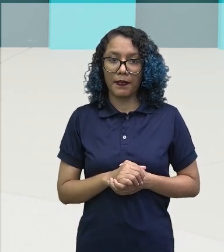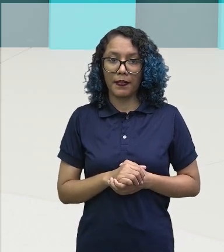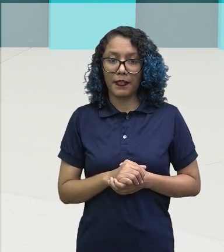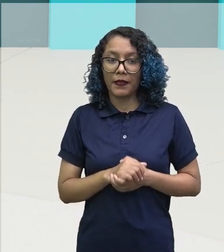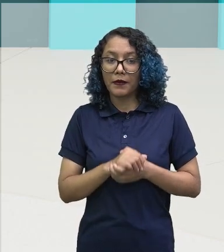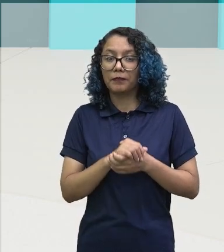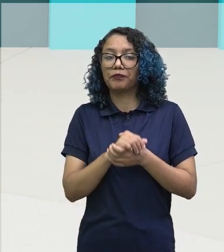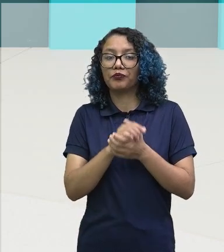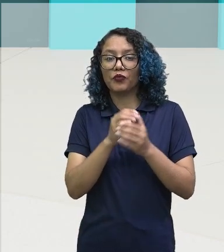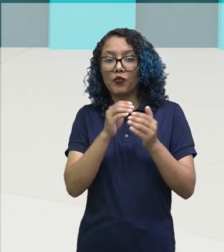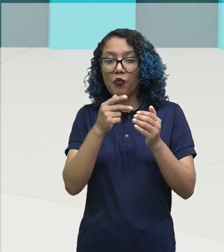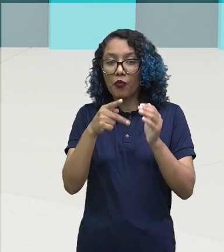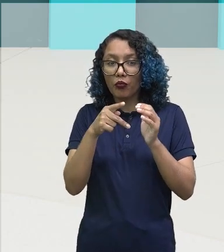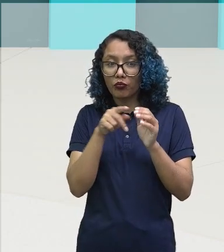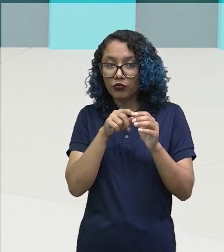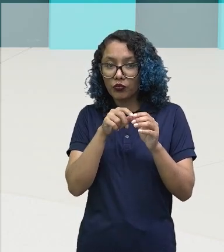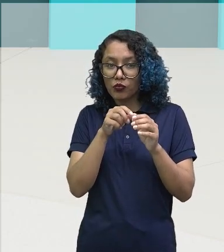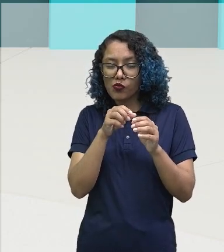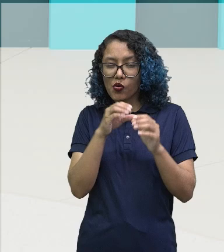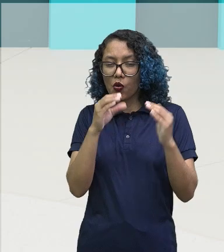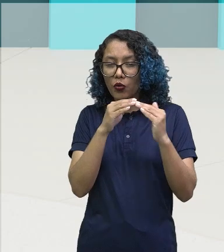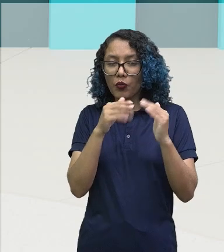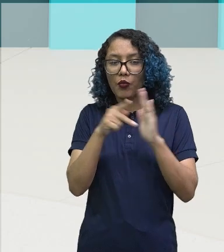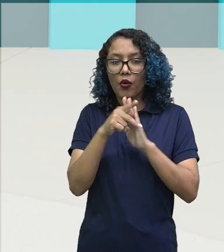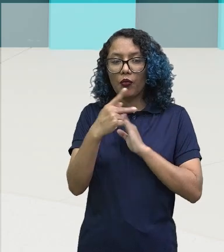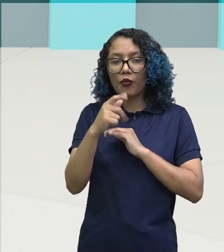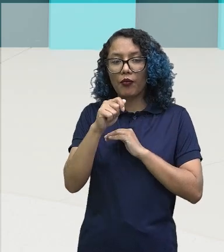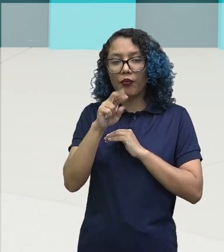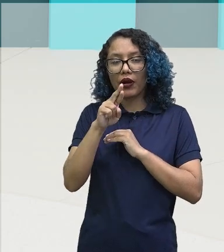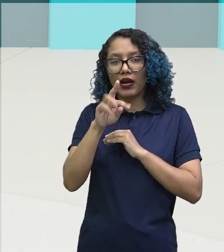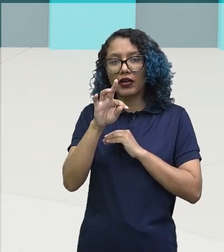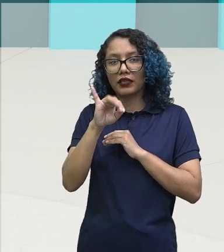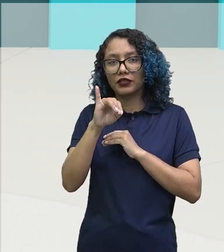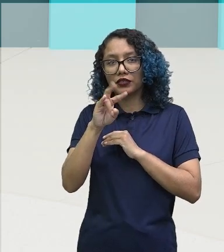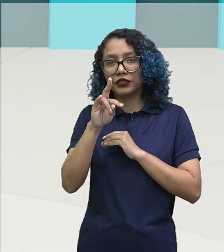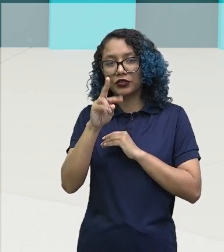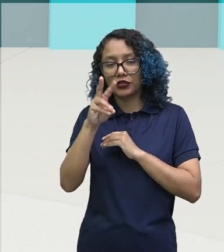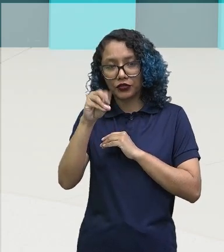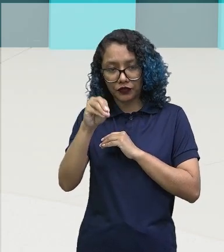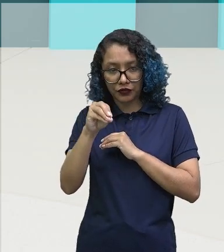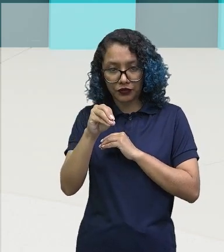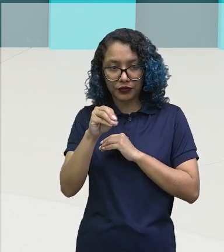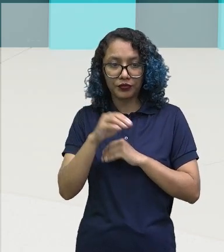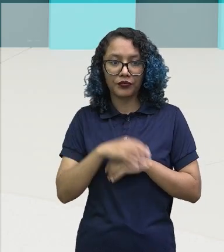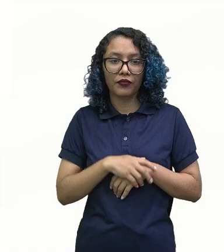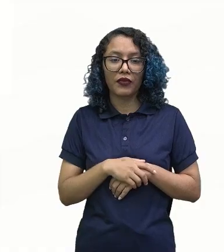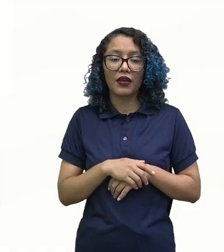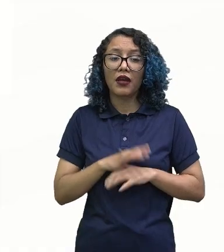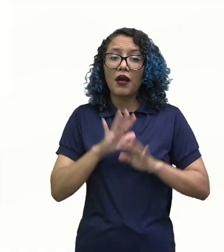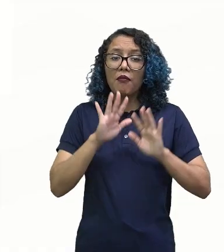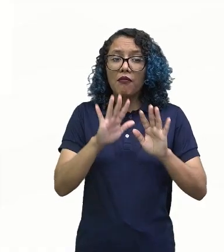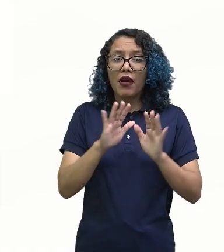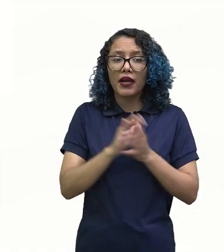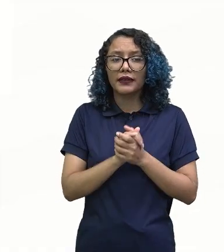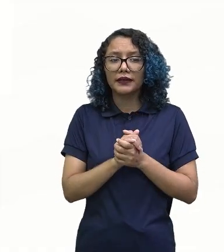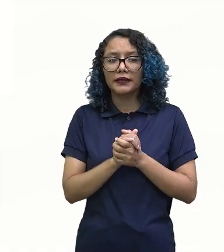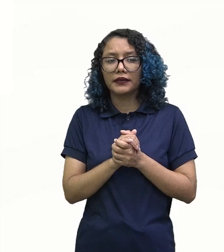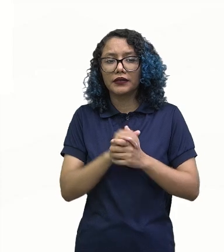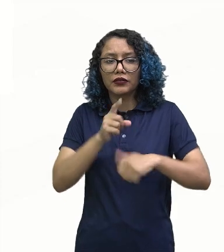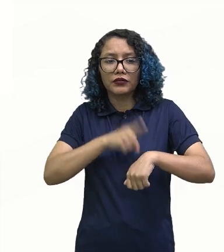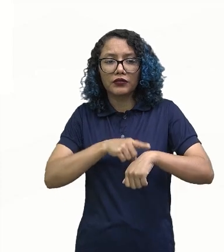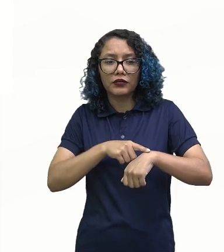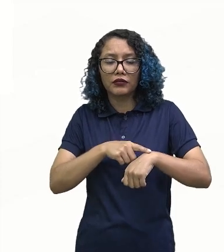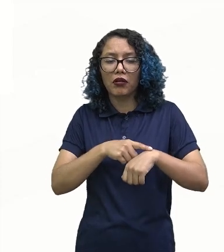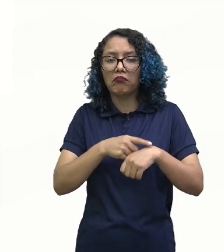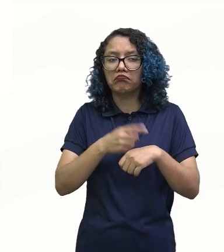partitivo, né? E a concordância verbal? Em relação a horas, datas, distâncias, como é que fica a